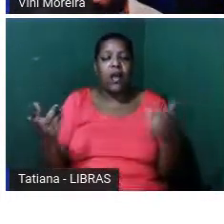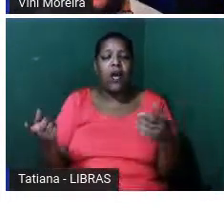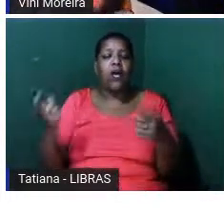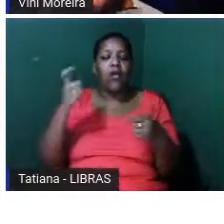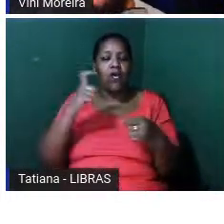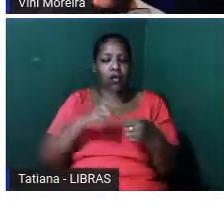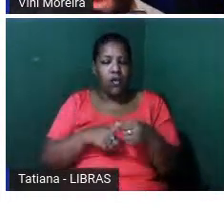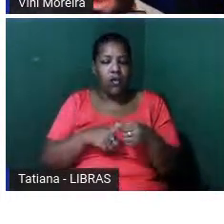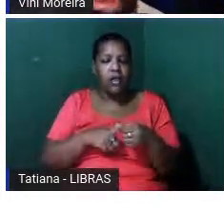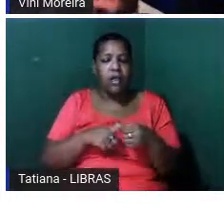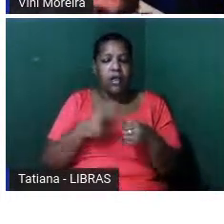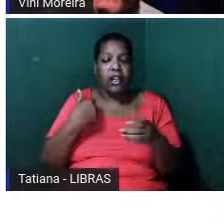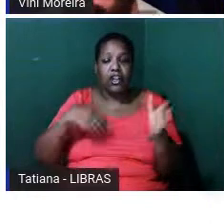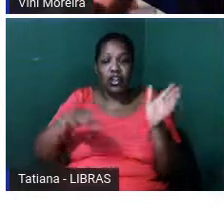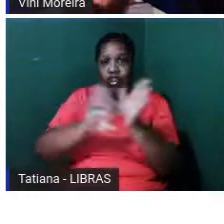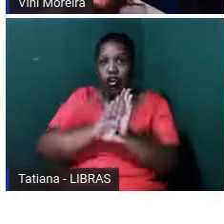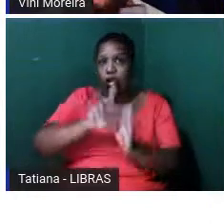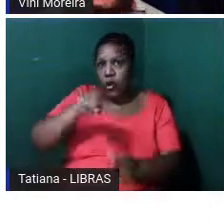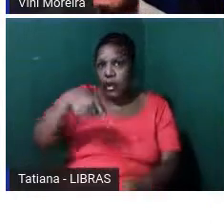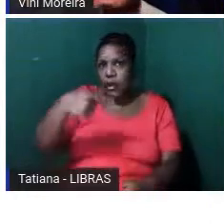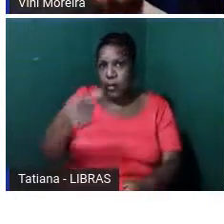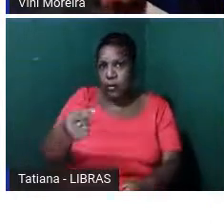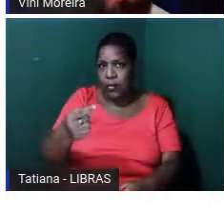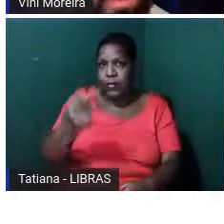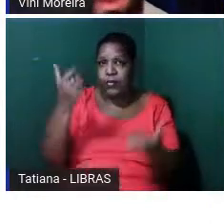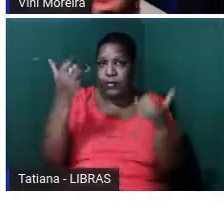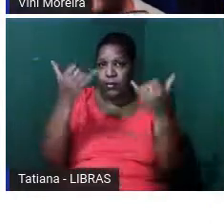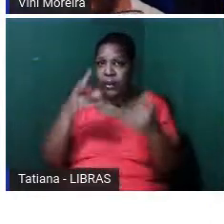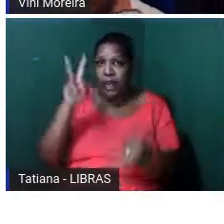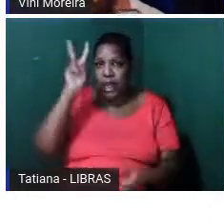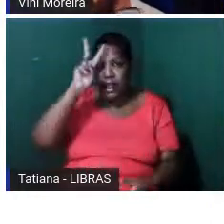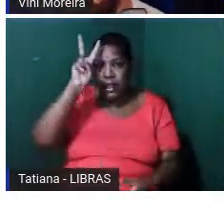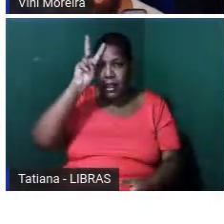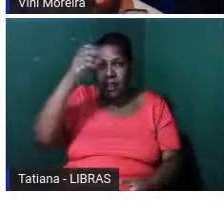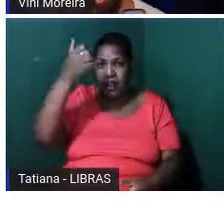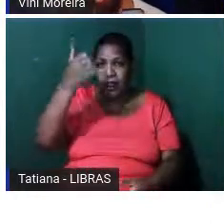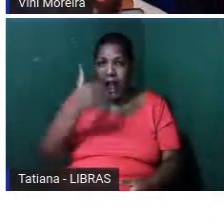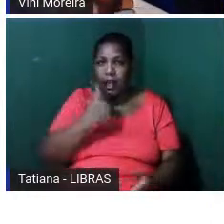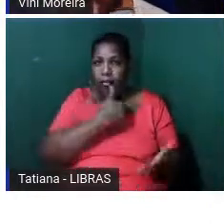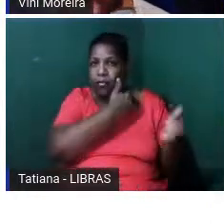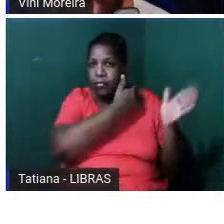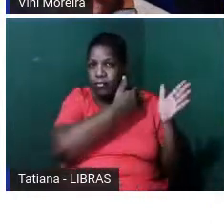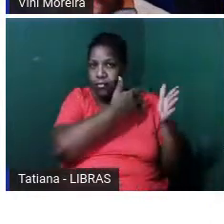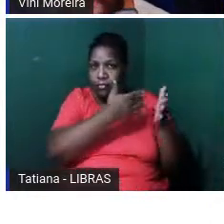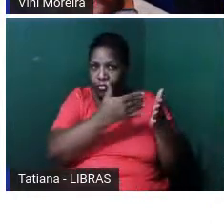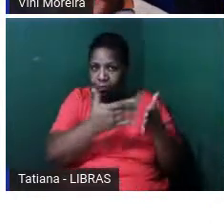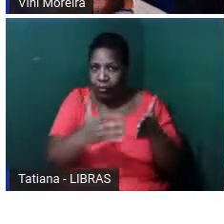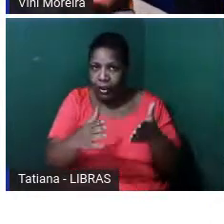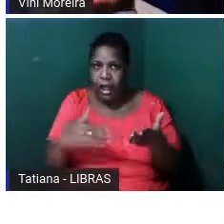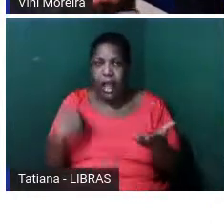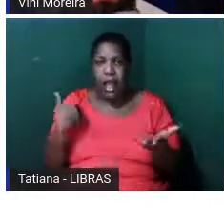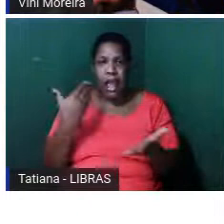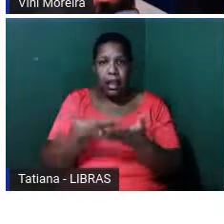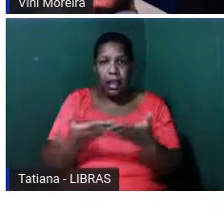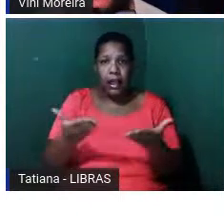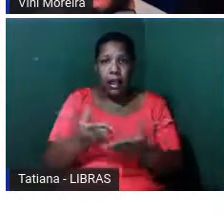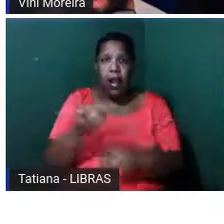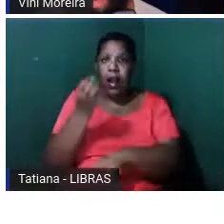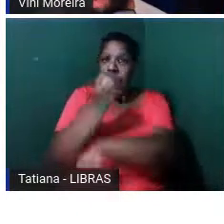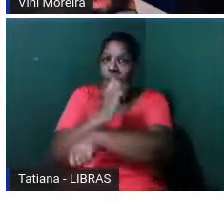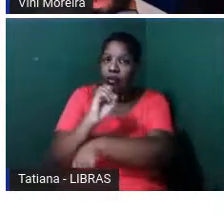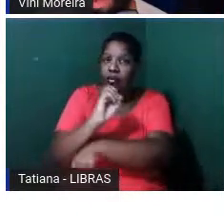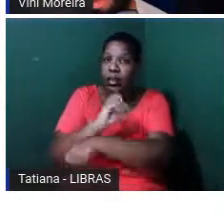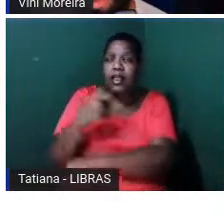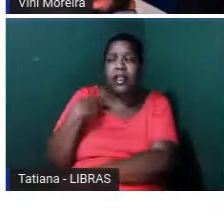só para quem chegou depois eu vou recapitular tudo que a gente falou até agora é essa oficina eu